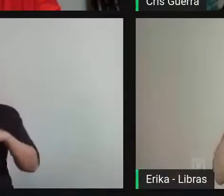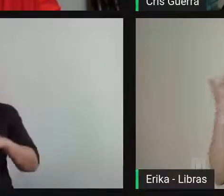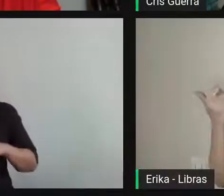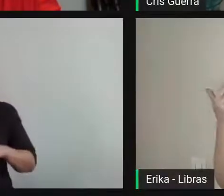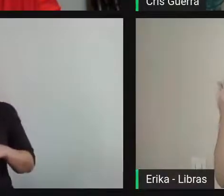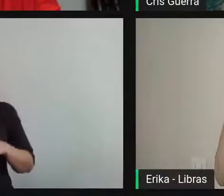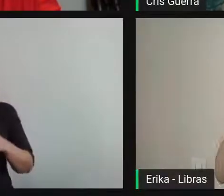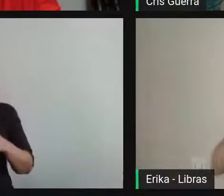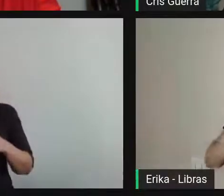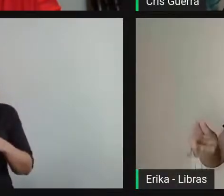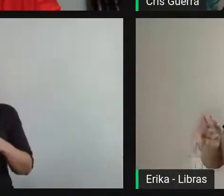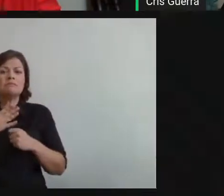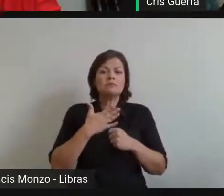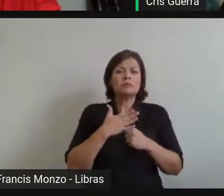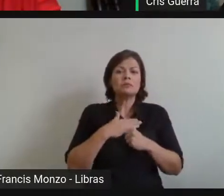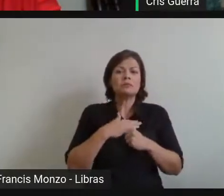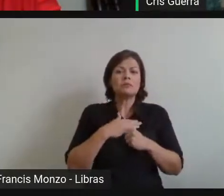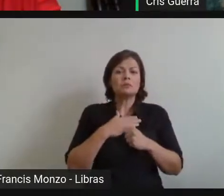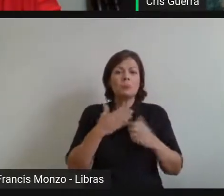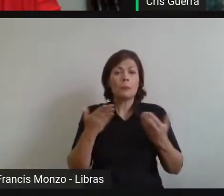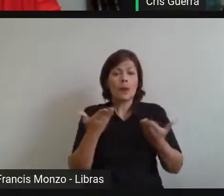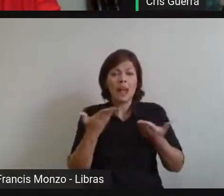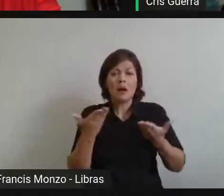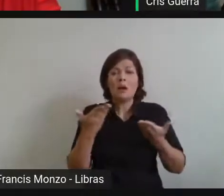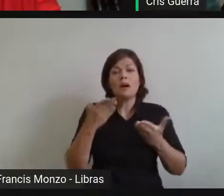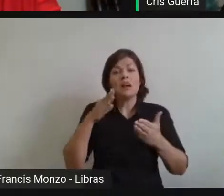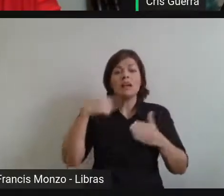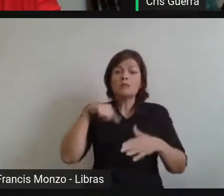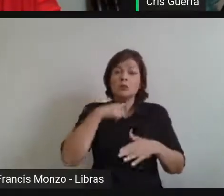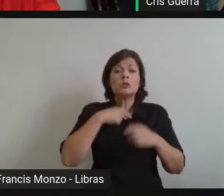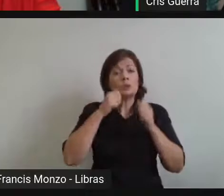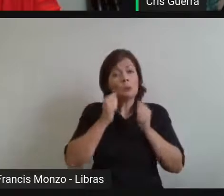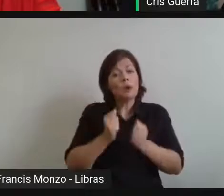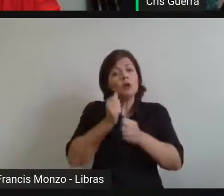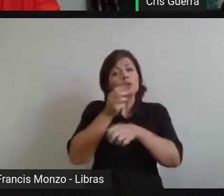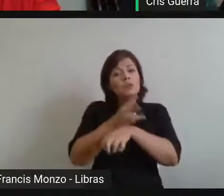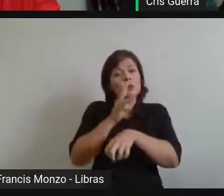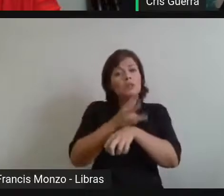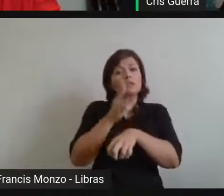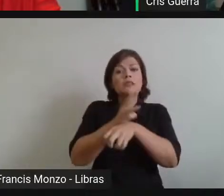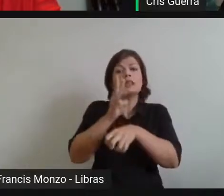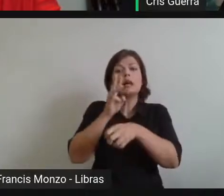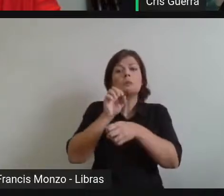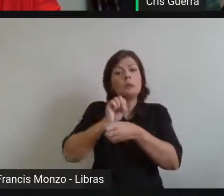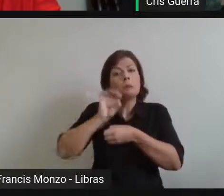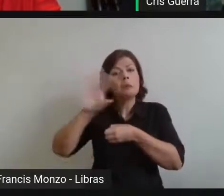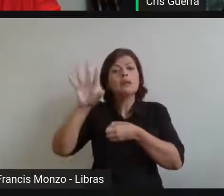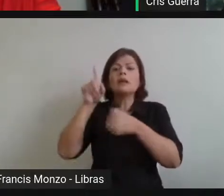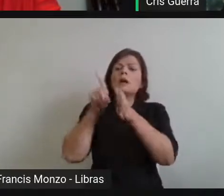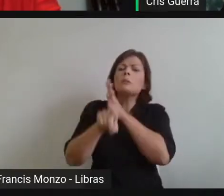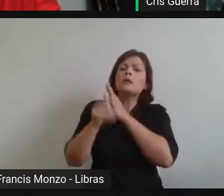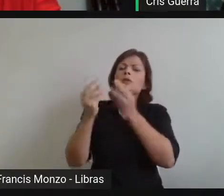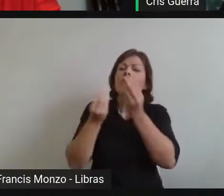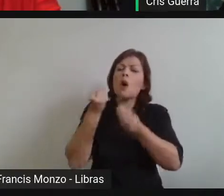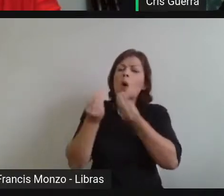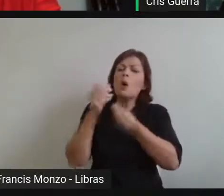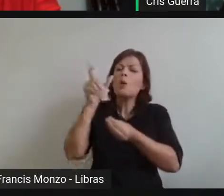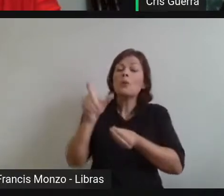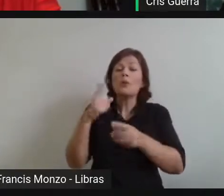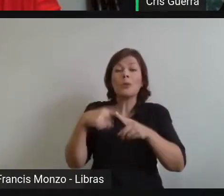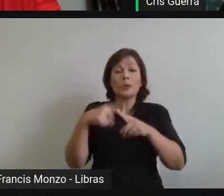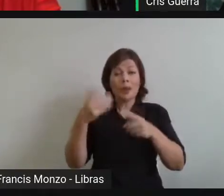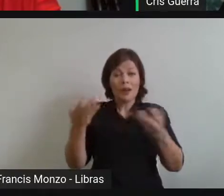WhatsApp, perguntar como é que tá. A gente sente muitas saudades diferentes nesse momento, né? Saudade de tudo. Então, a